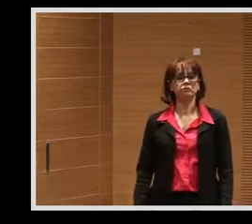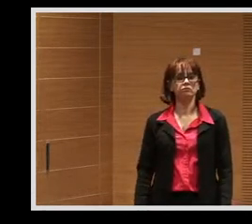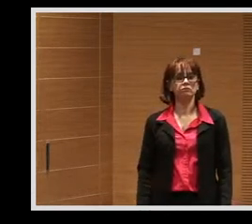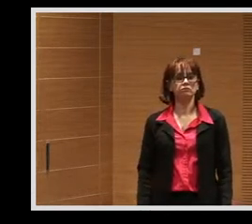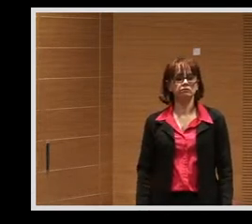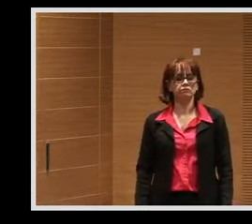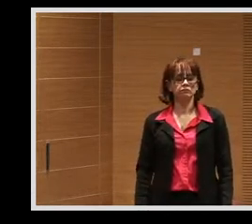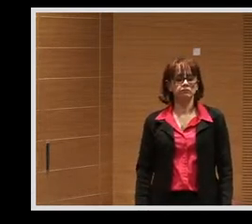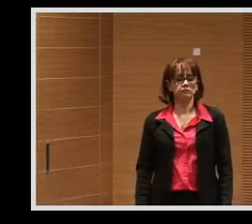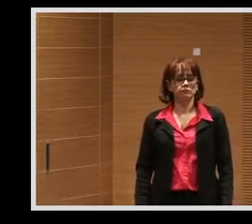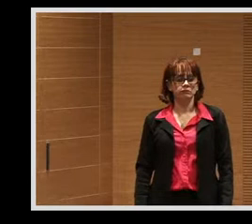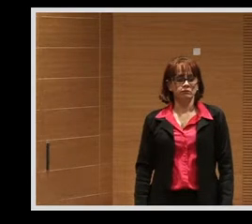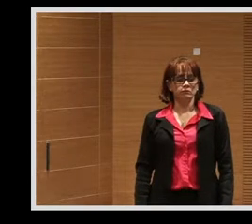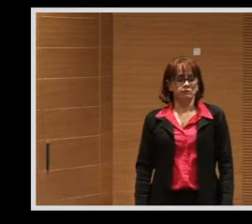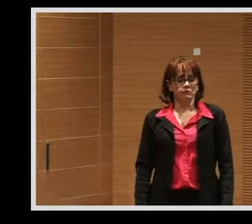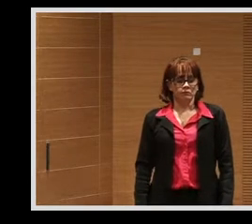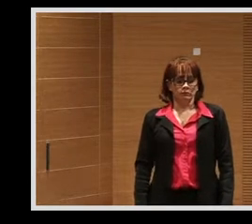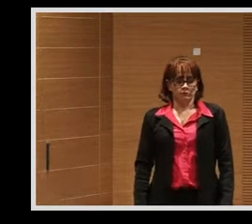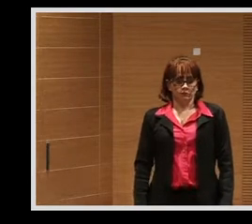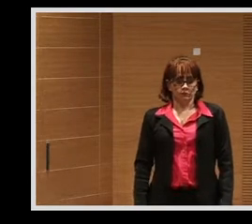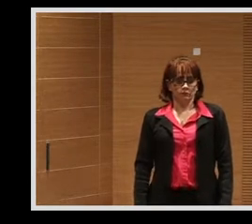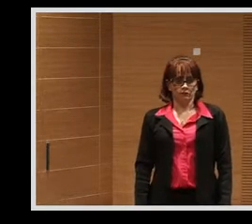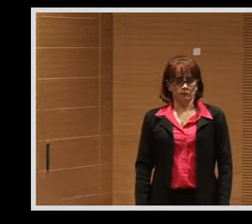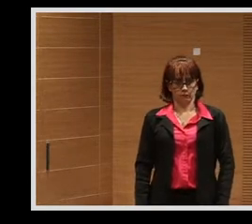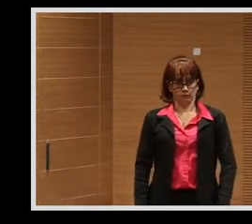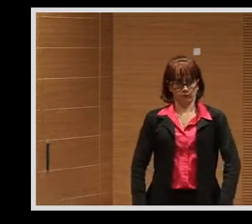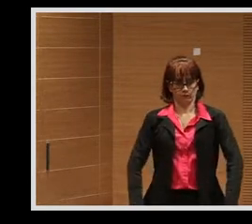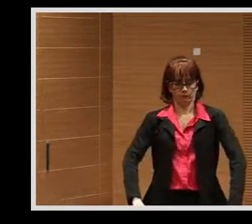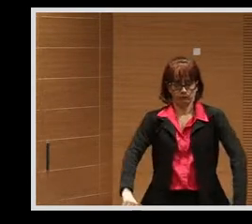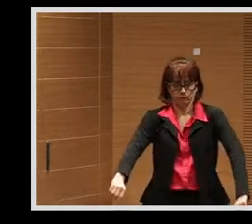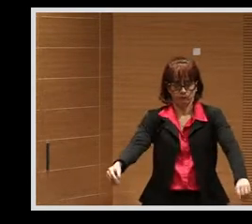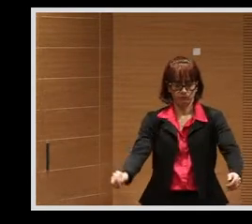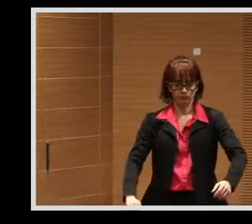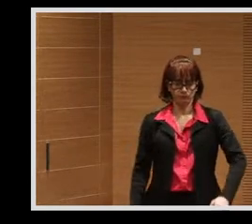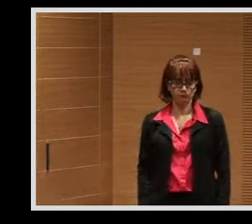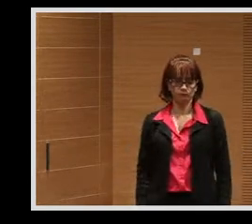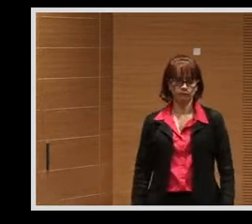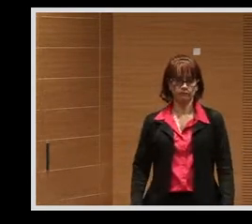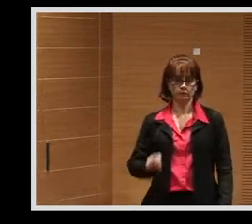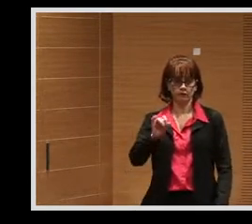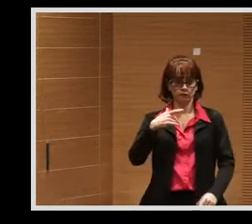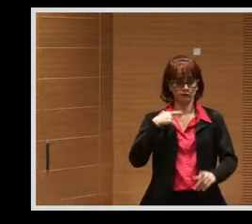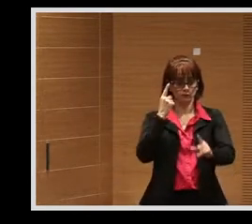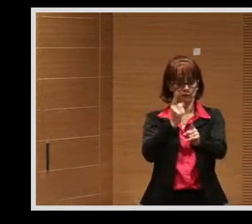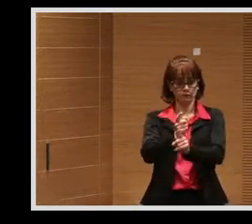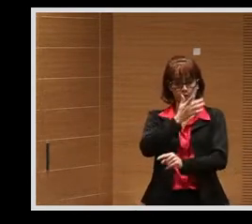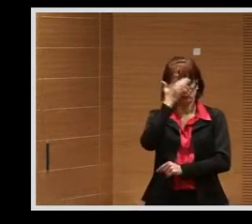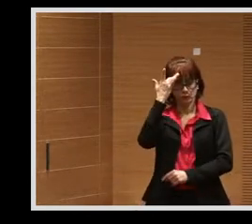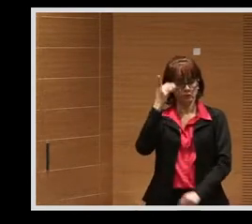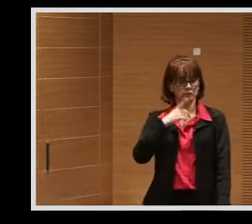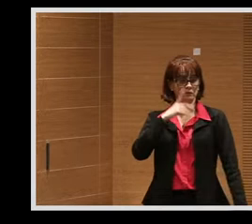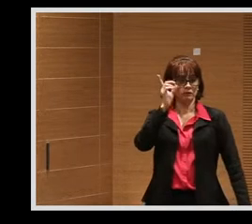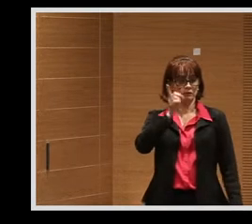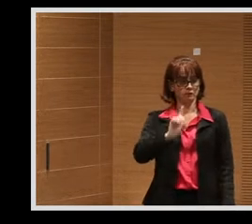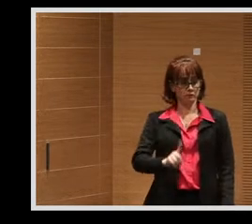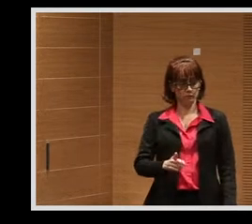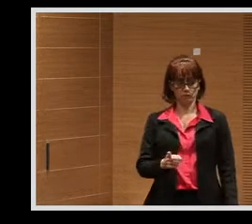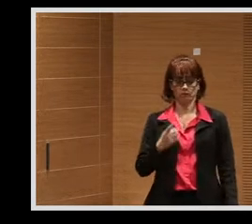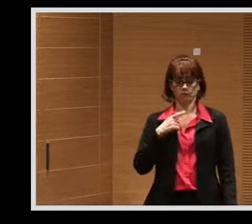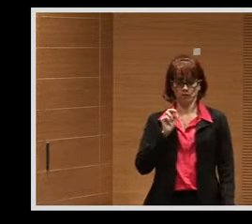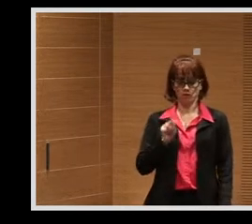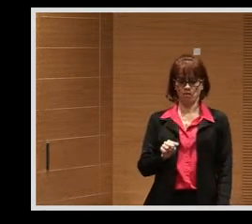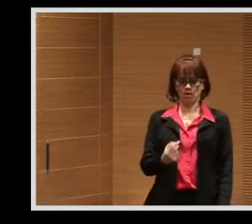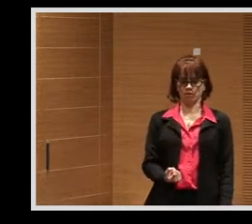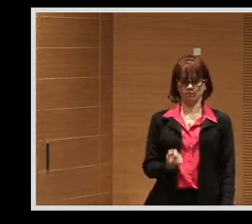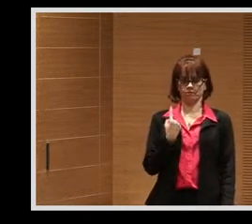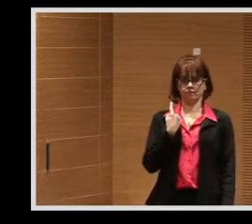O nosso encontro com o estranho, né, com uma criança com deficiência, com aquilo que é diferente, nos produz estranheza. Como é que a